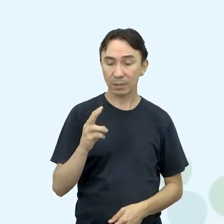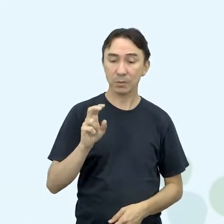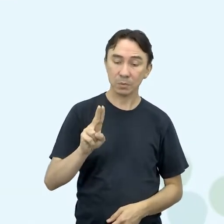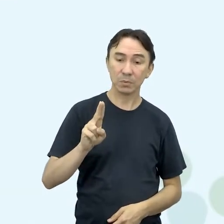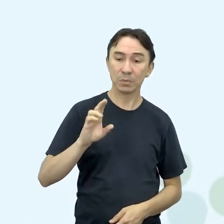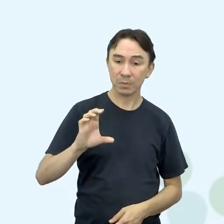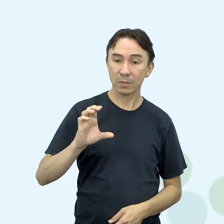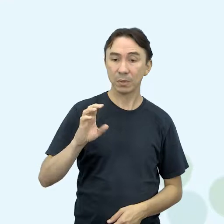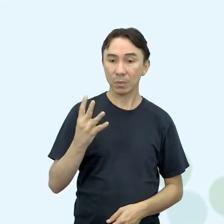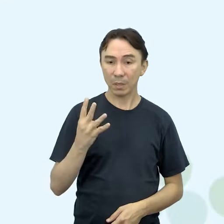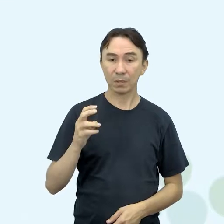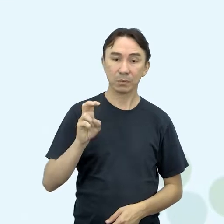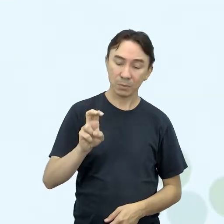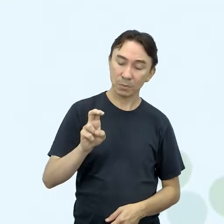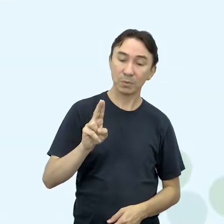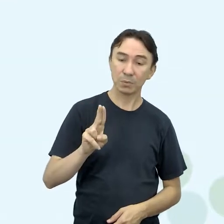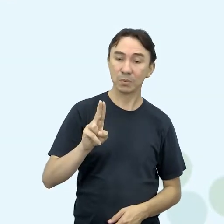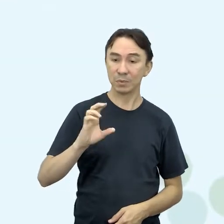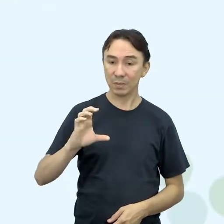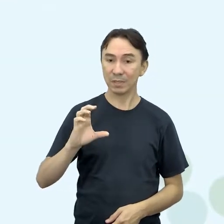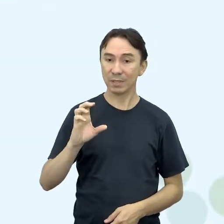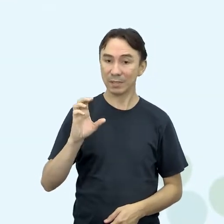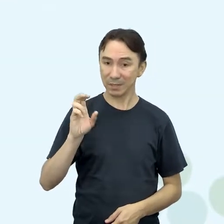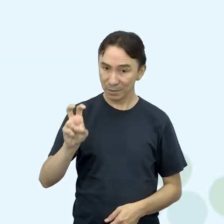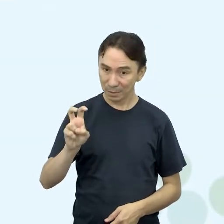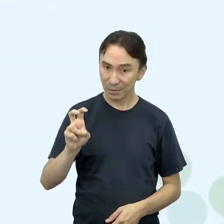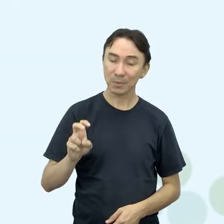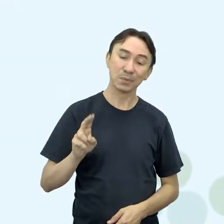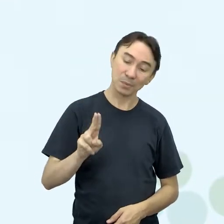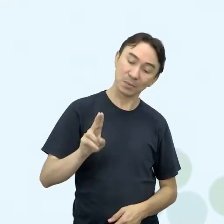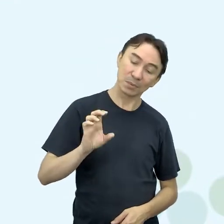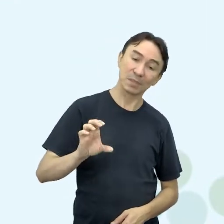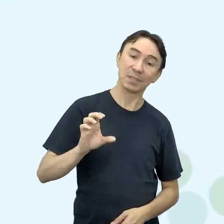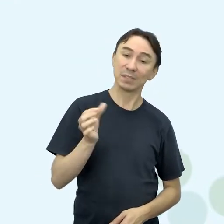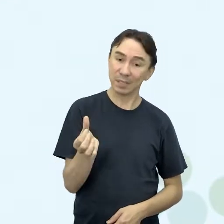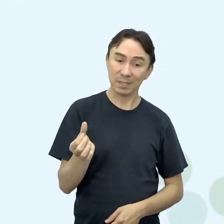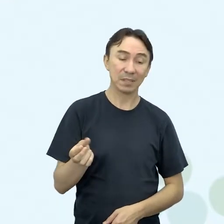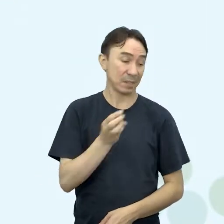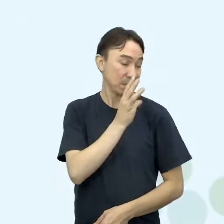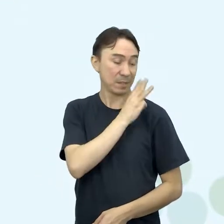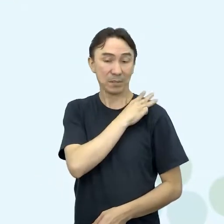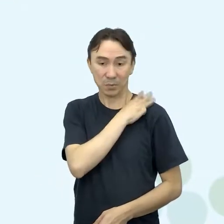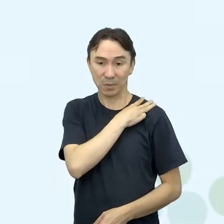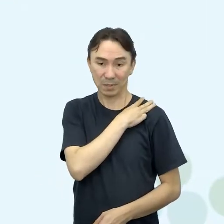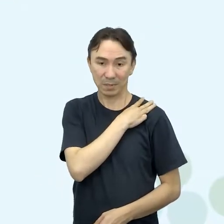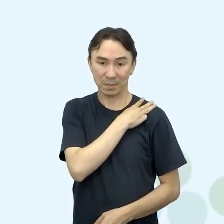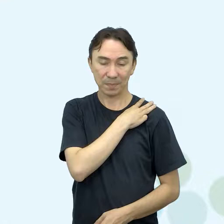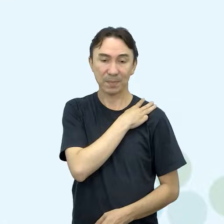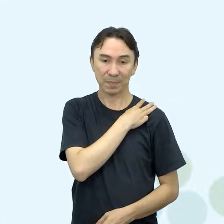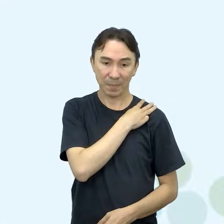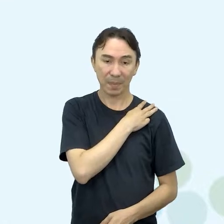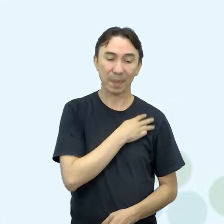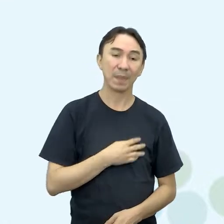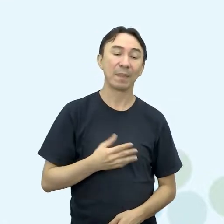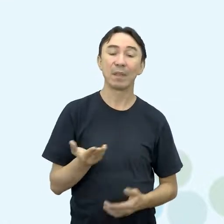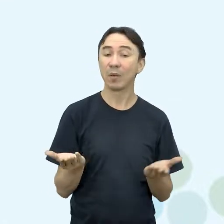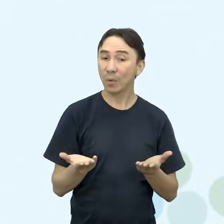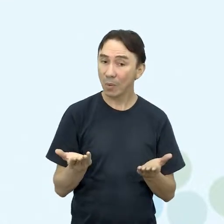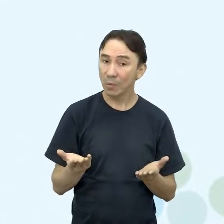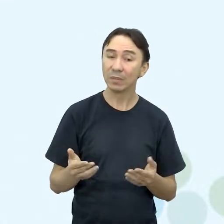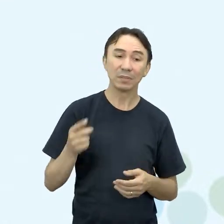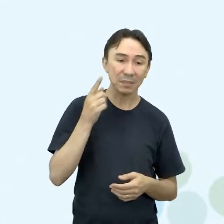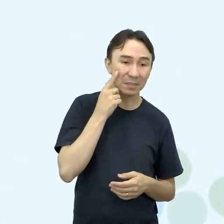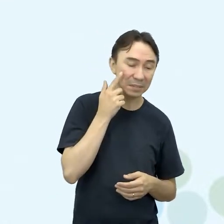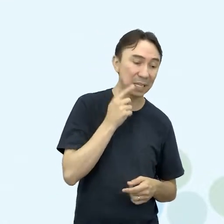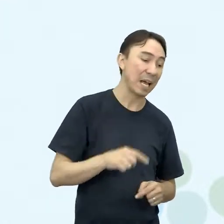médio. Então, a gente vai ter um aprofundamento maior, mas começando agora que é o principal, né? Entender o micro para